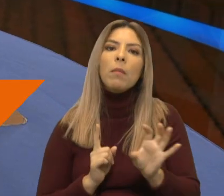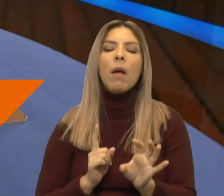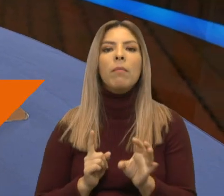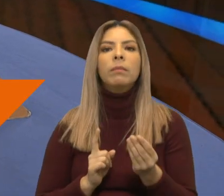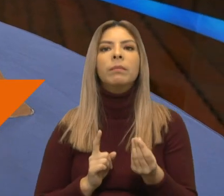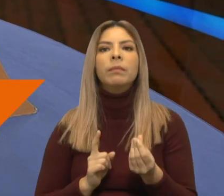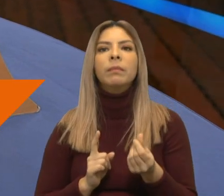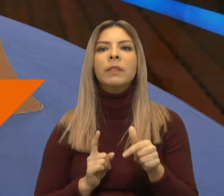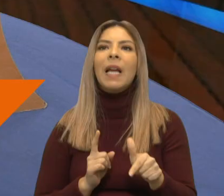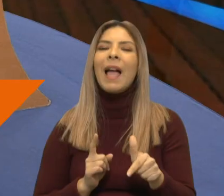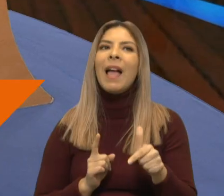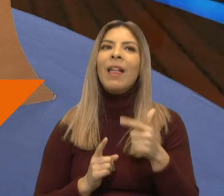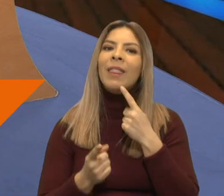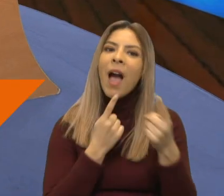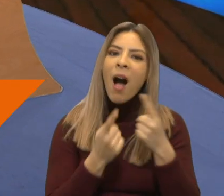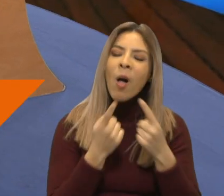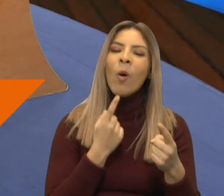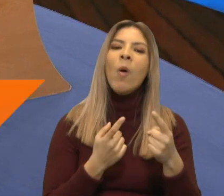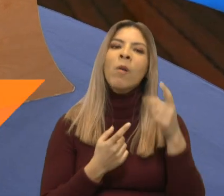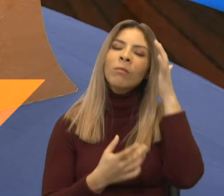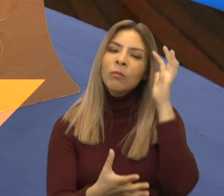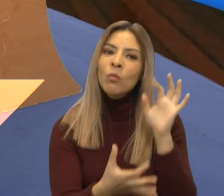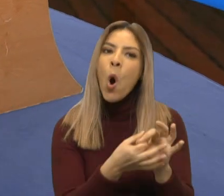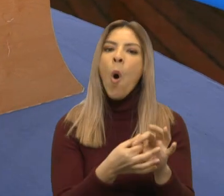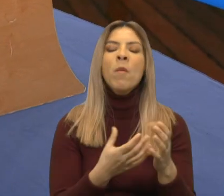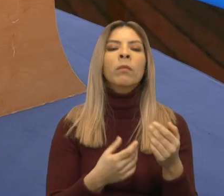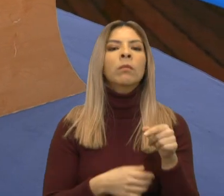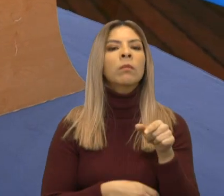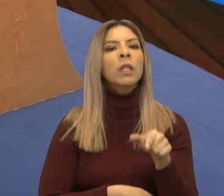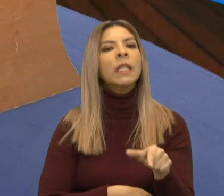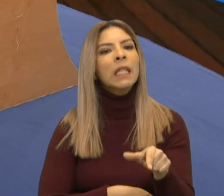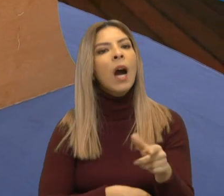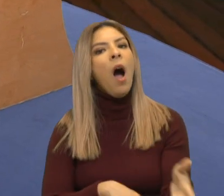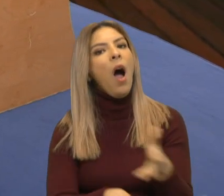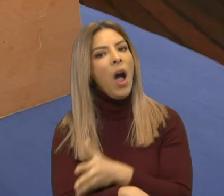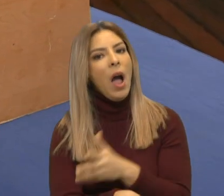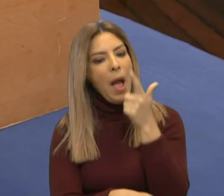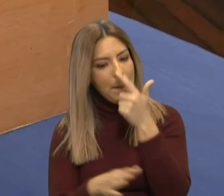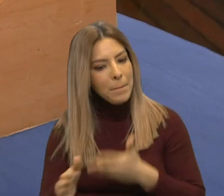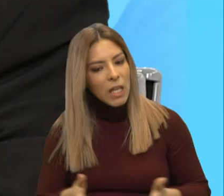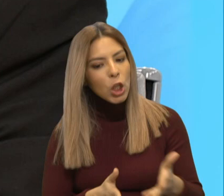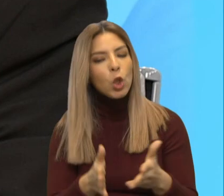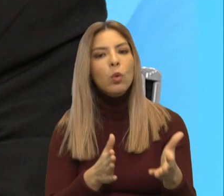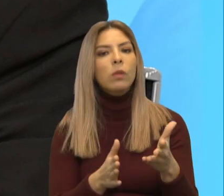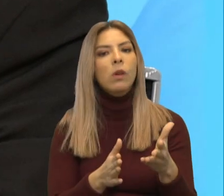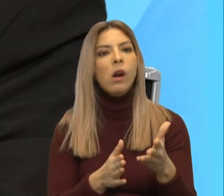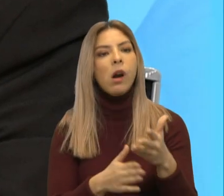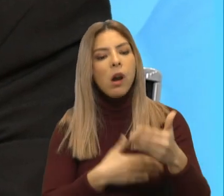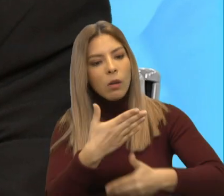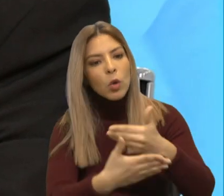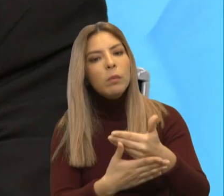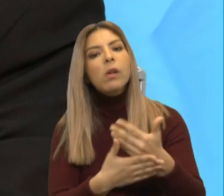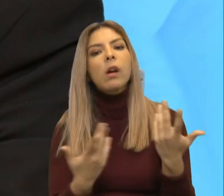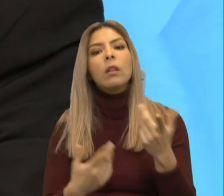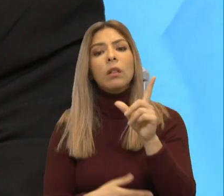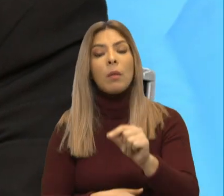é difícil esse diálogo, essa colaboração. As igrejas históricas que já fizeram um caminho de comunismo é mais fácil. Também com o mundo